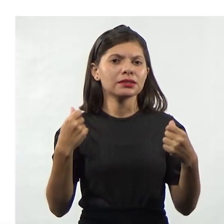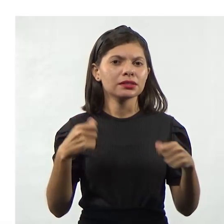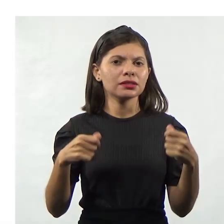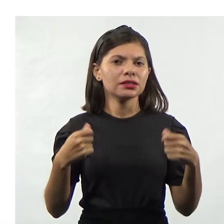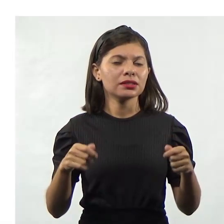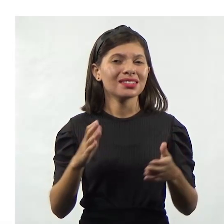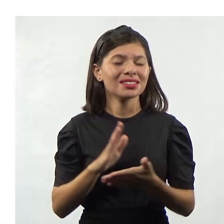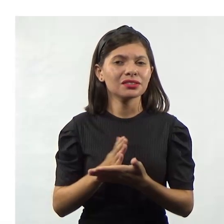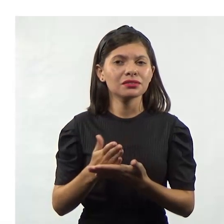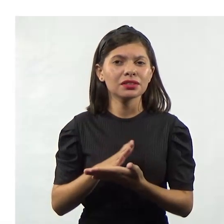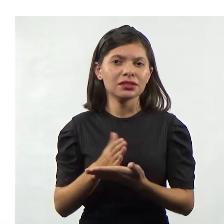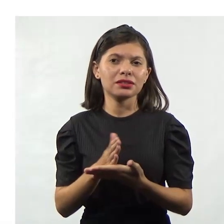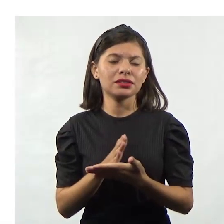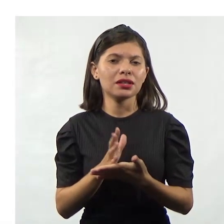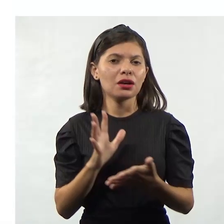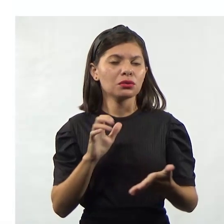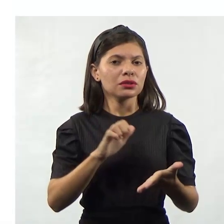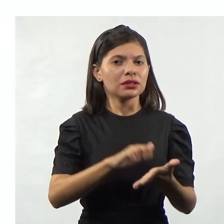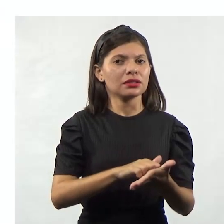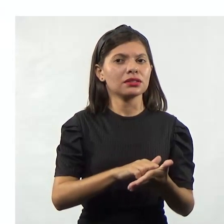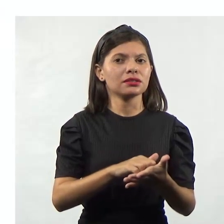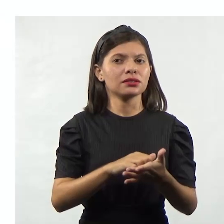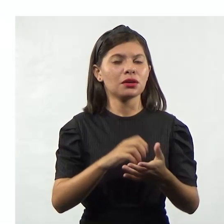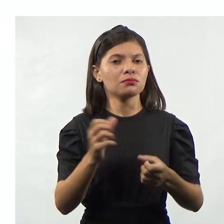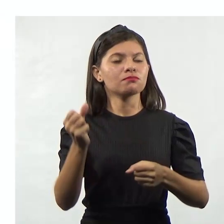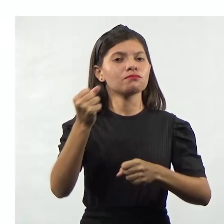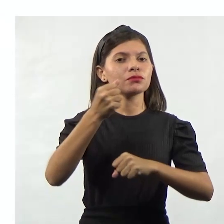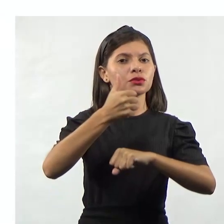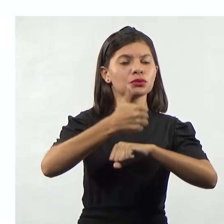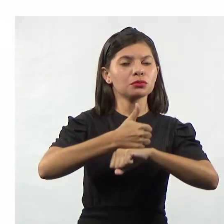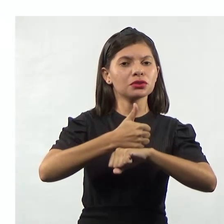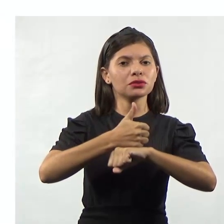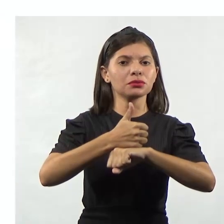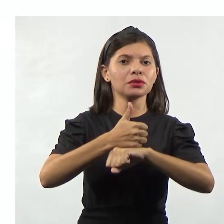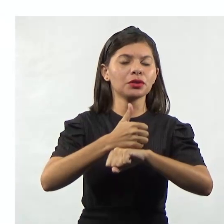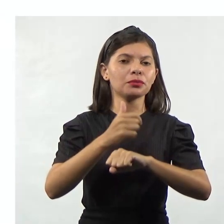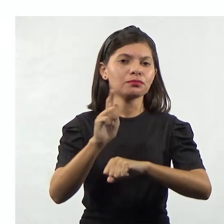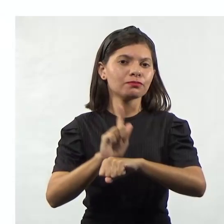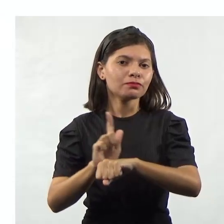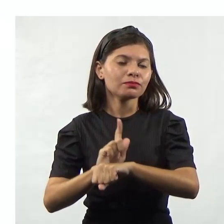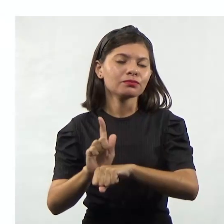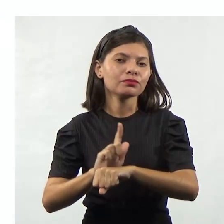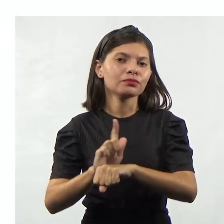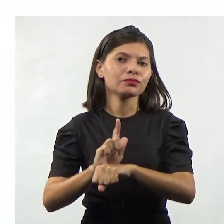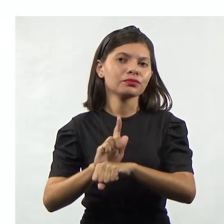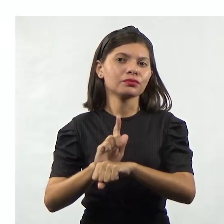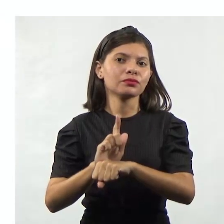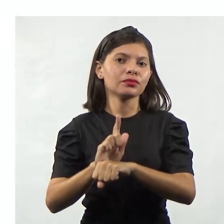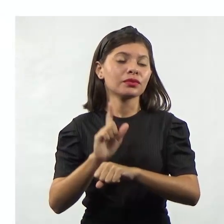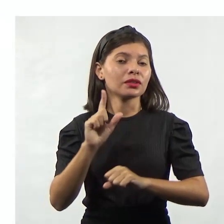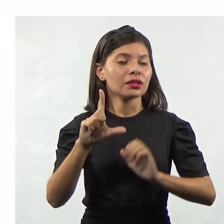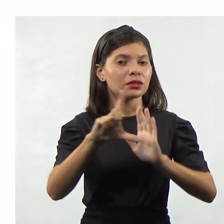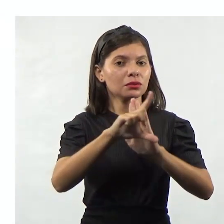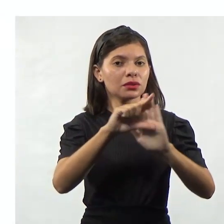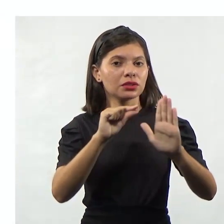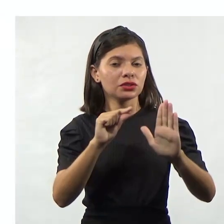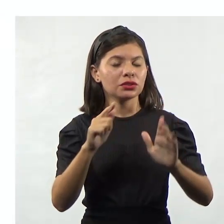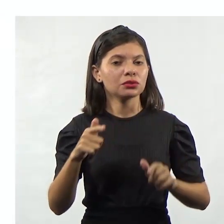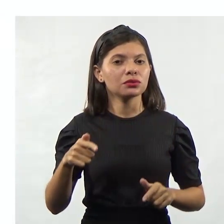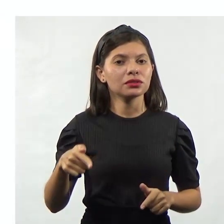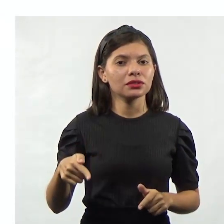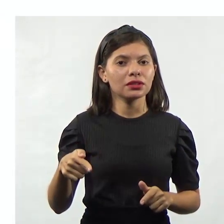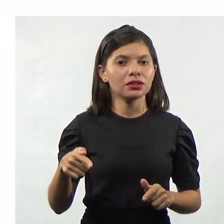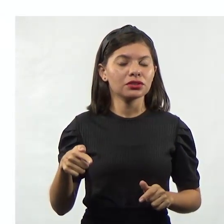é necessário a comissão de contratação para substituir o agente de contratação. Isso está no